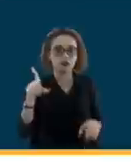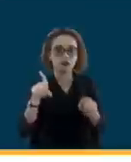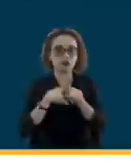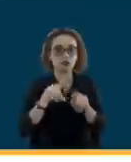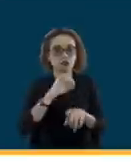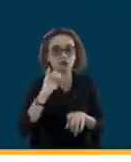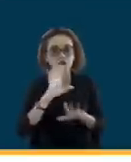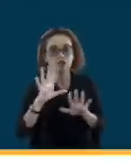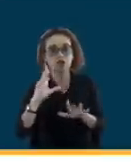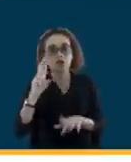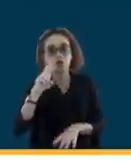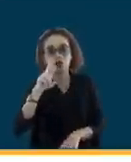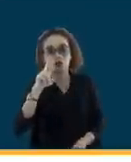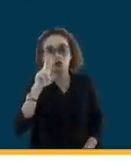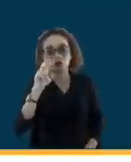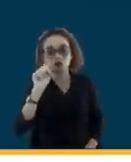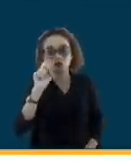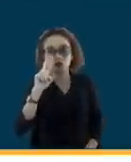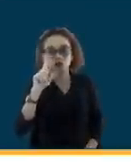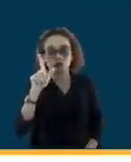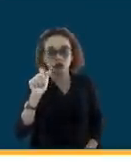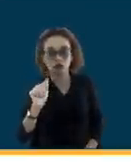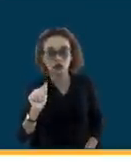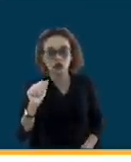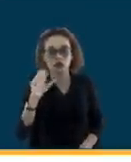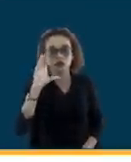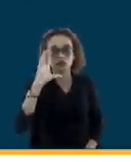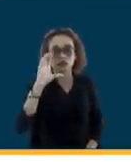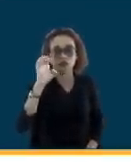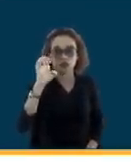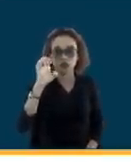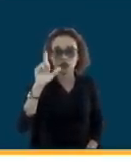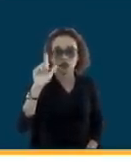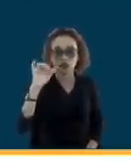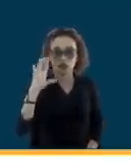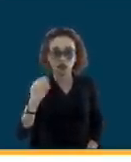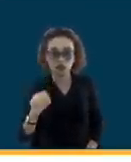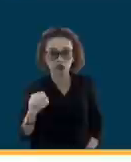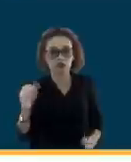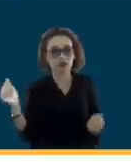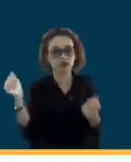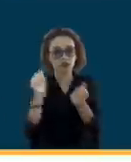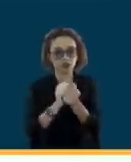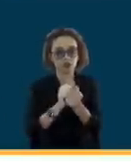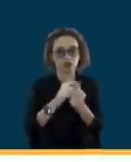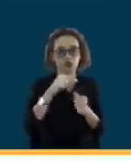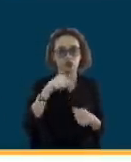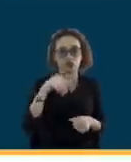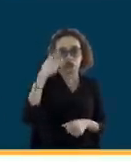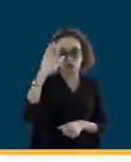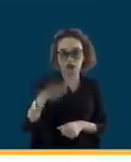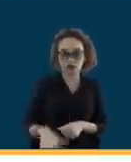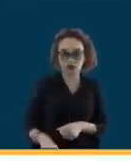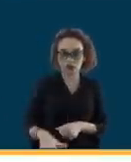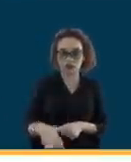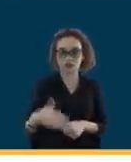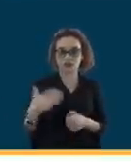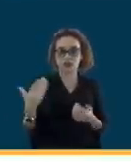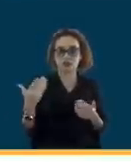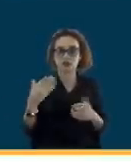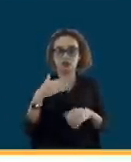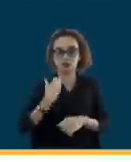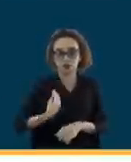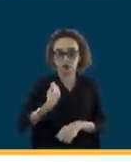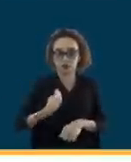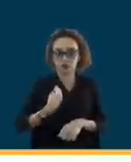estarão conosco aqui nessa tarde, participando dessa primeira aula. Primeiro eu quero falar um pouco